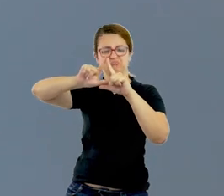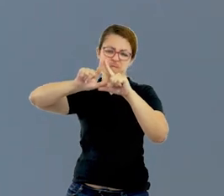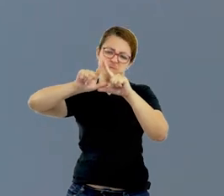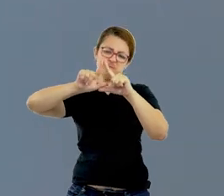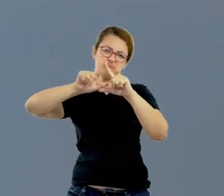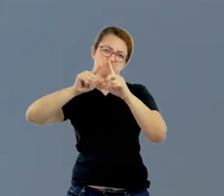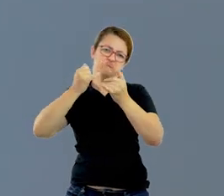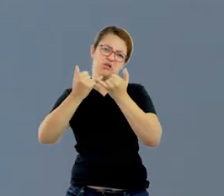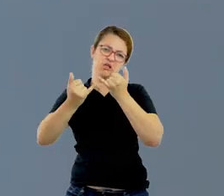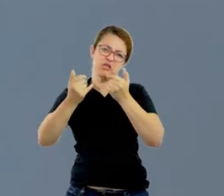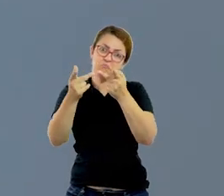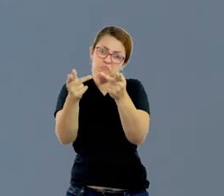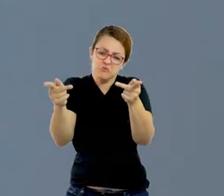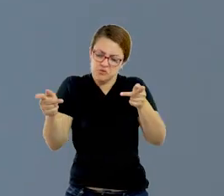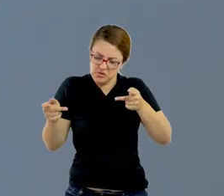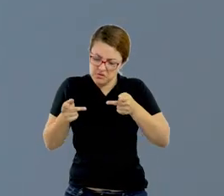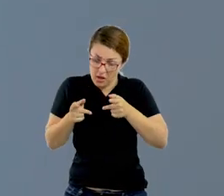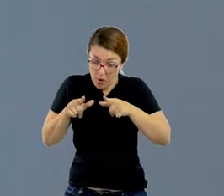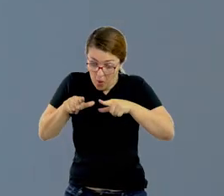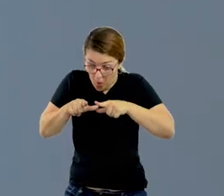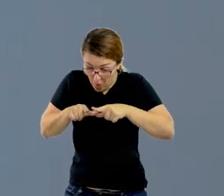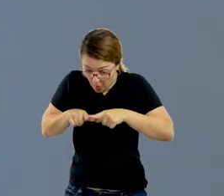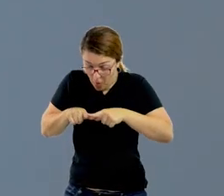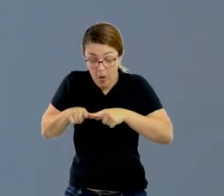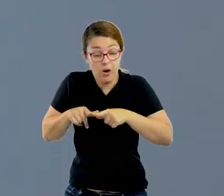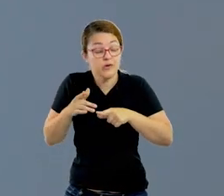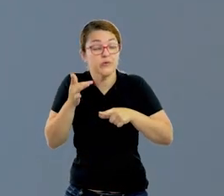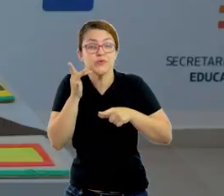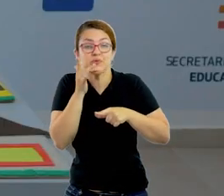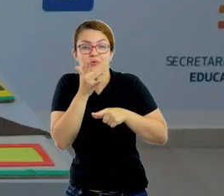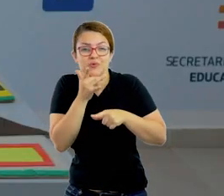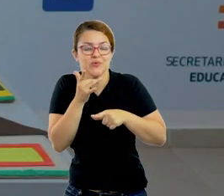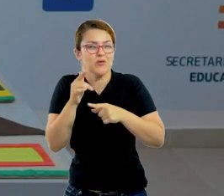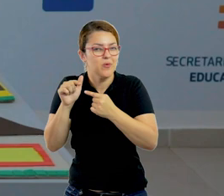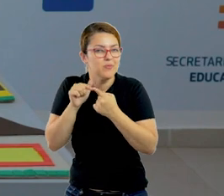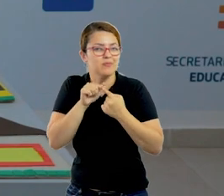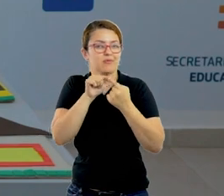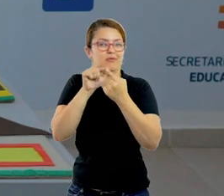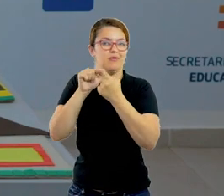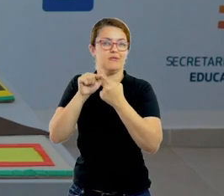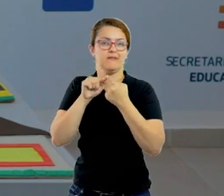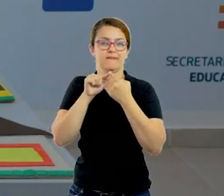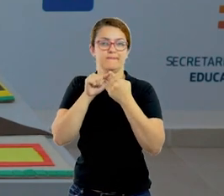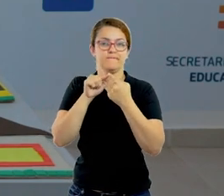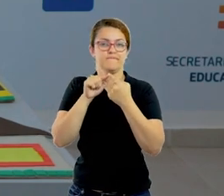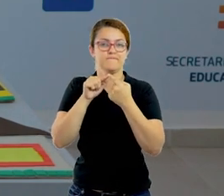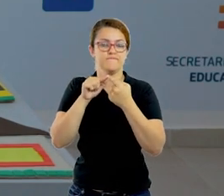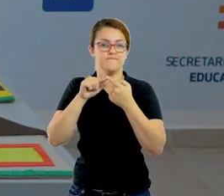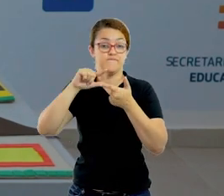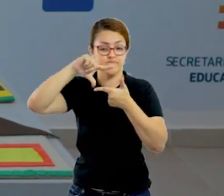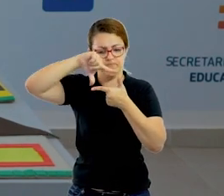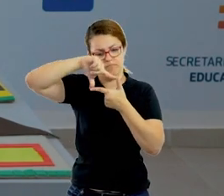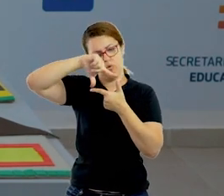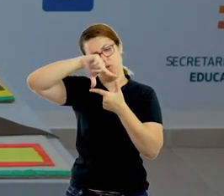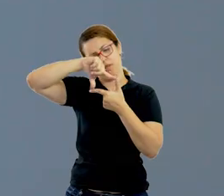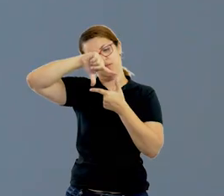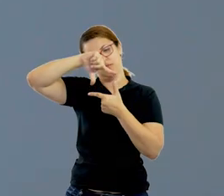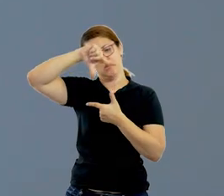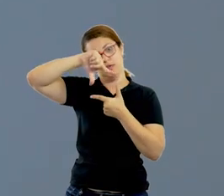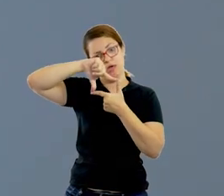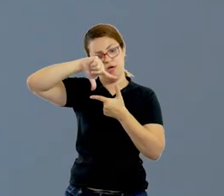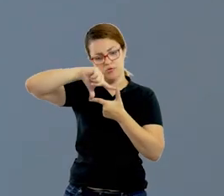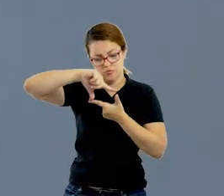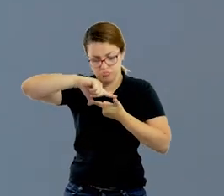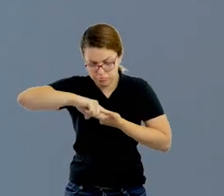de pizza é triangular, né? Olha que gostoso, a gente pode assimilar, tá? Quadrado, o que pode ser quadrado?